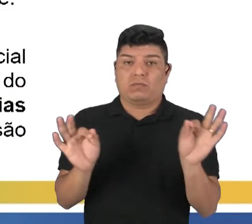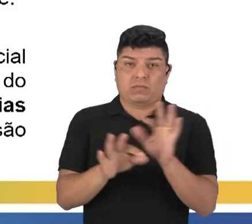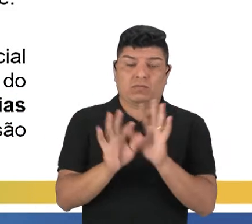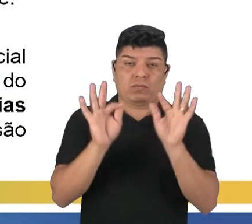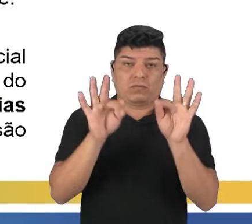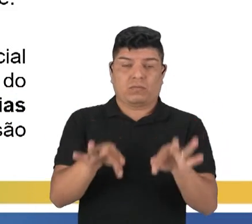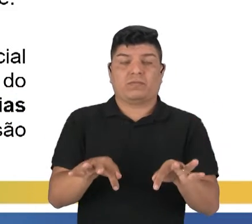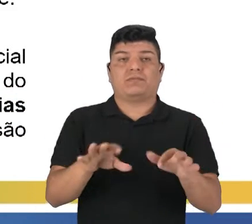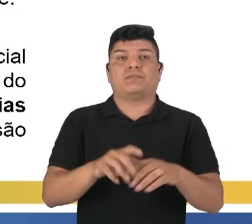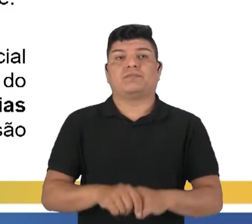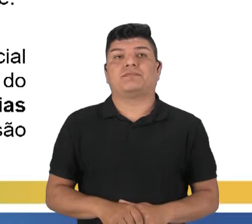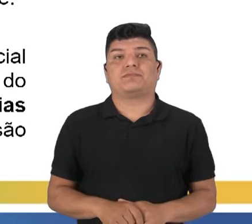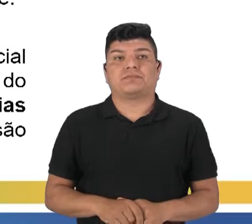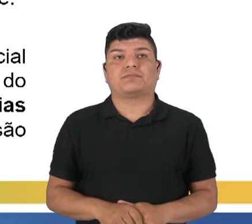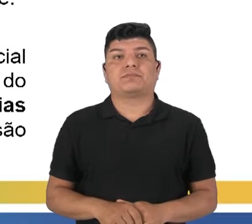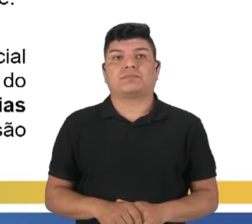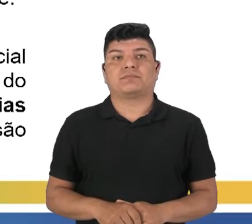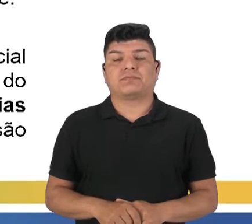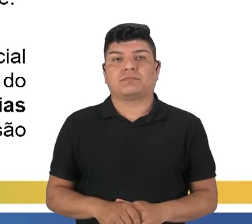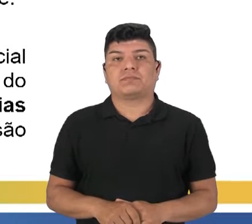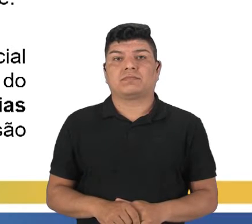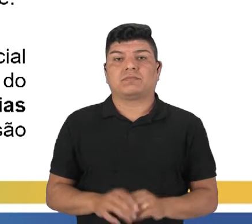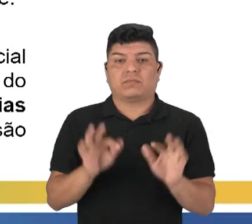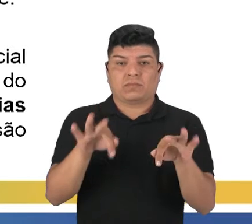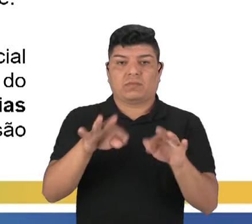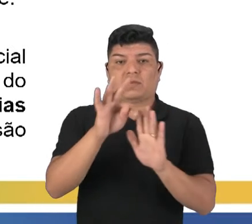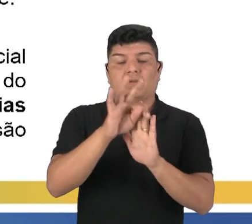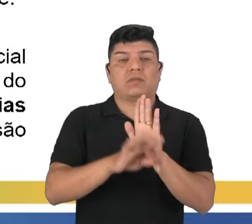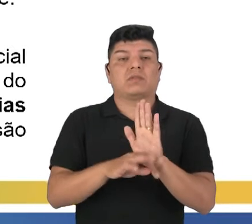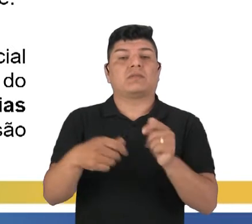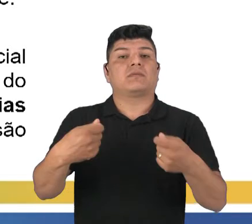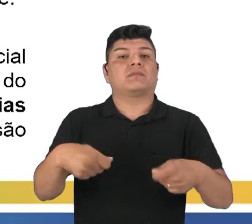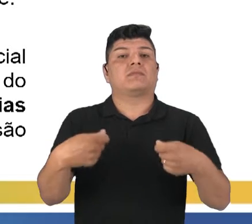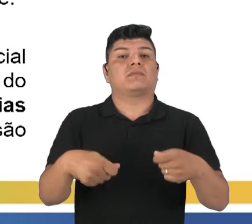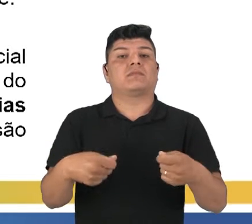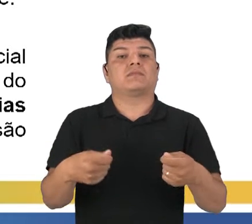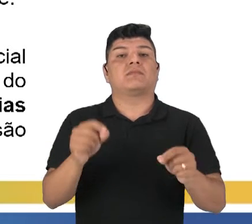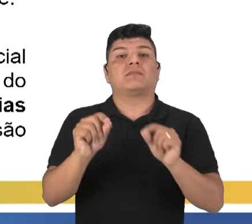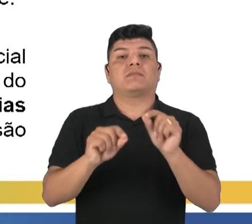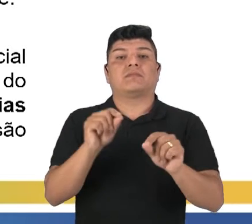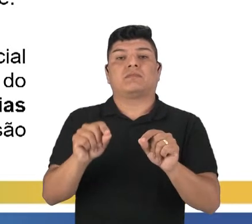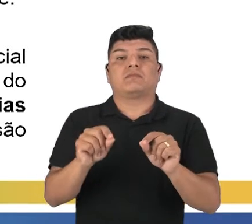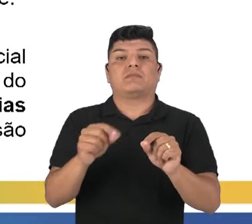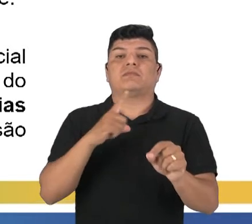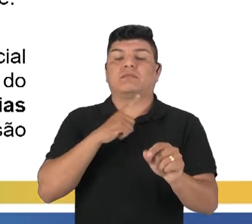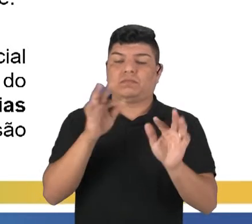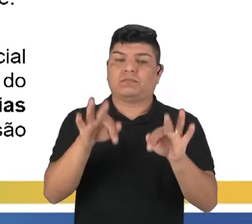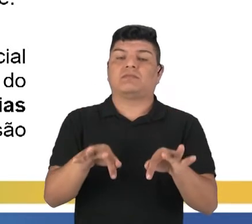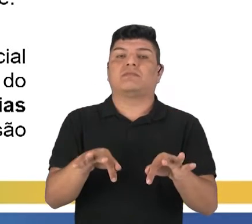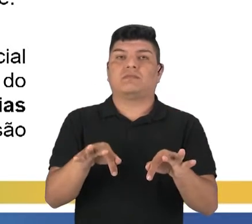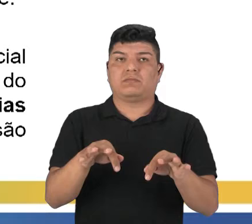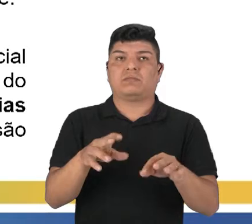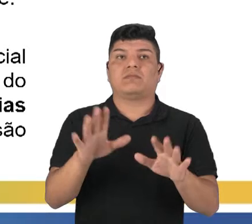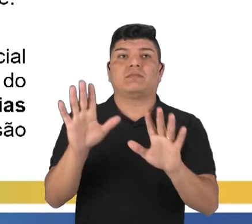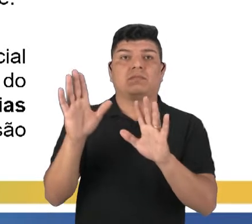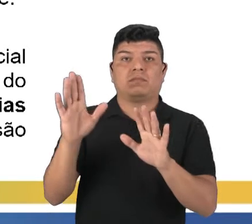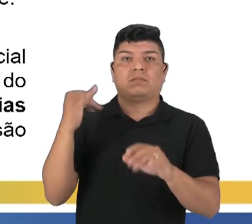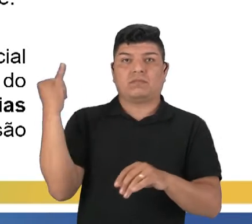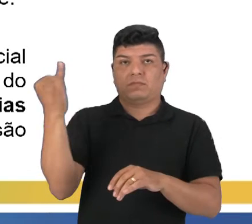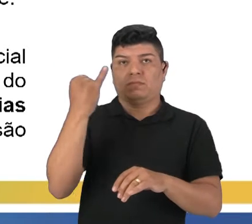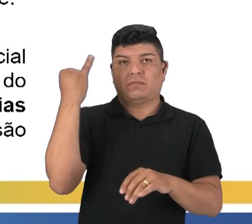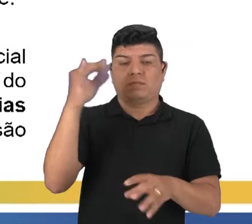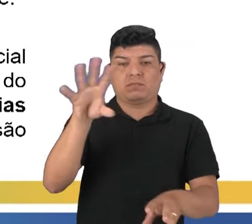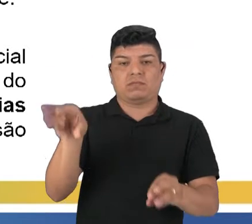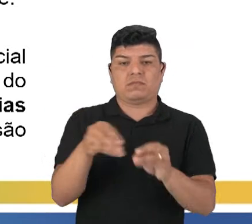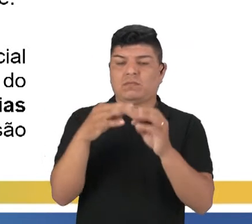a conclusão. Para encerrar o texto, ele deve o quê? Incluir uma conclusão. Essa parte é essencial